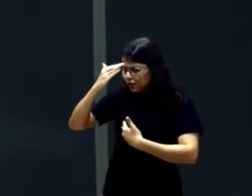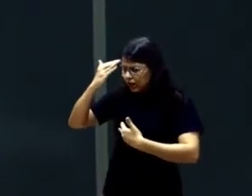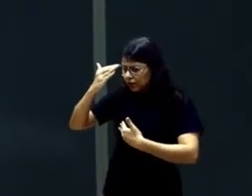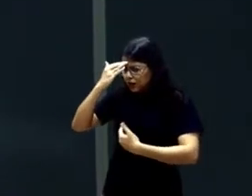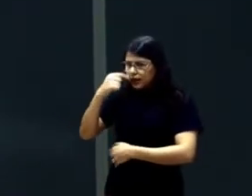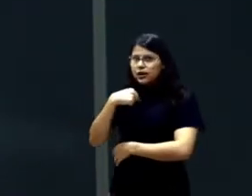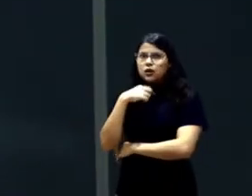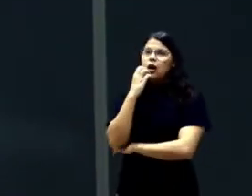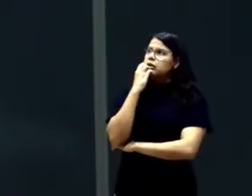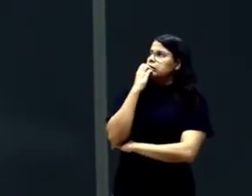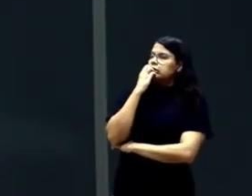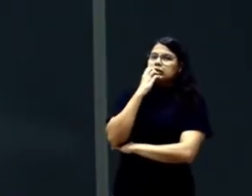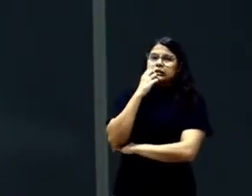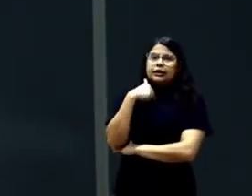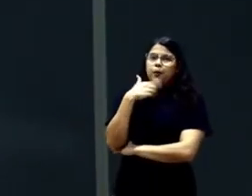vida,